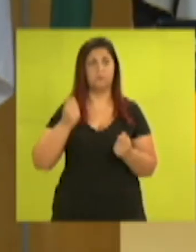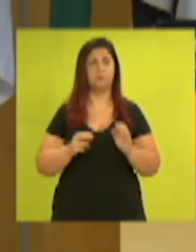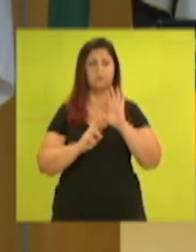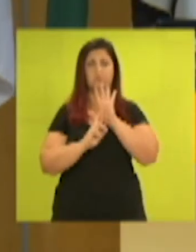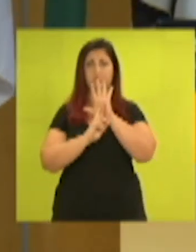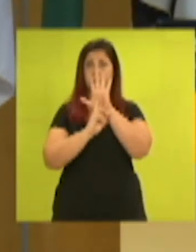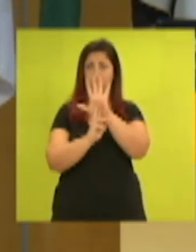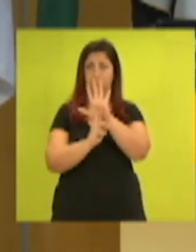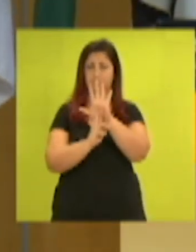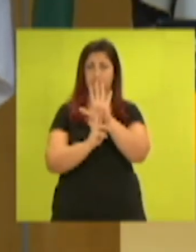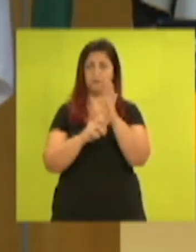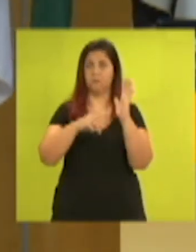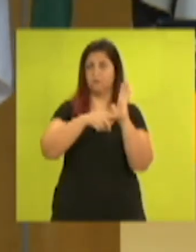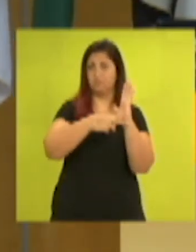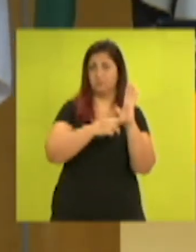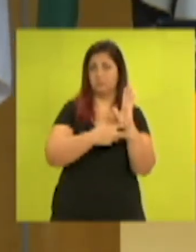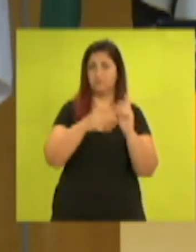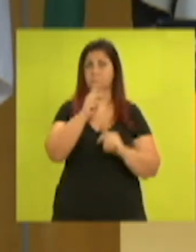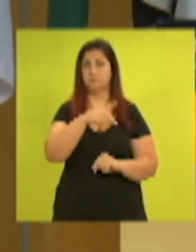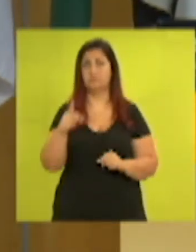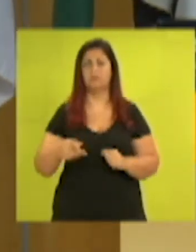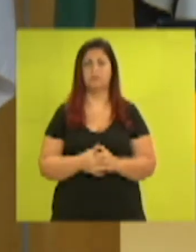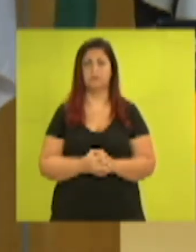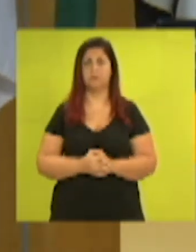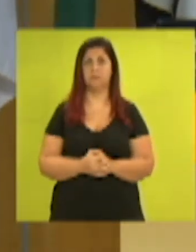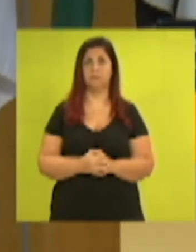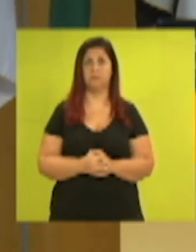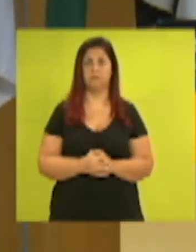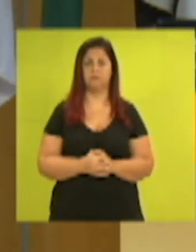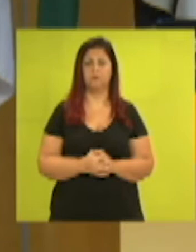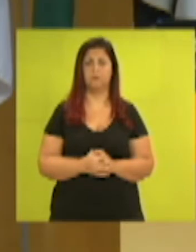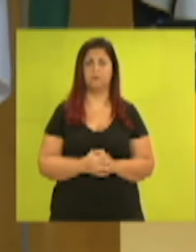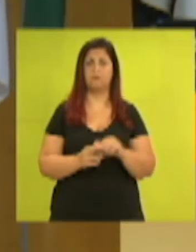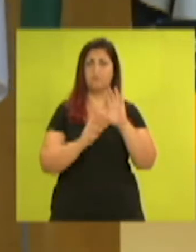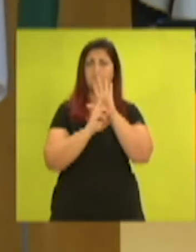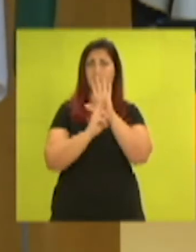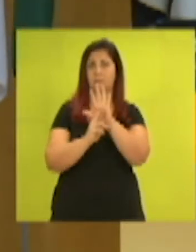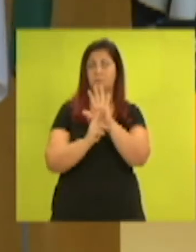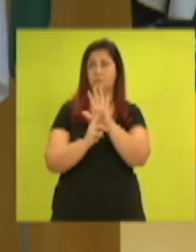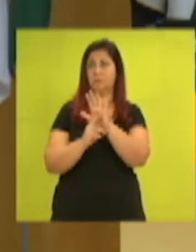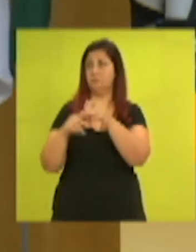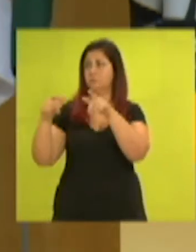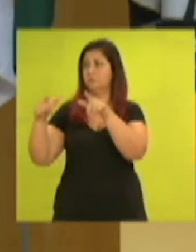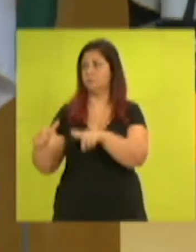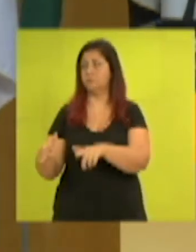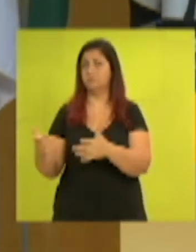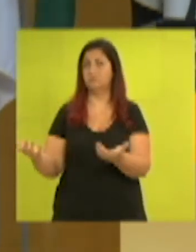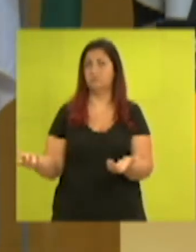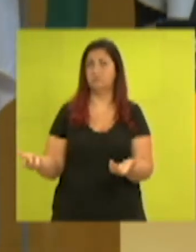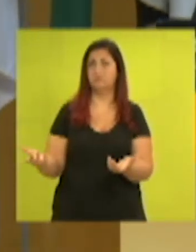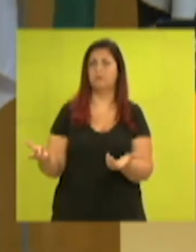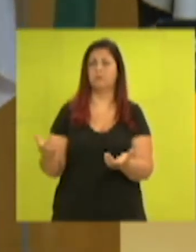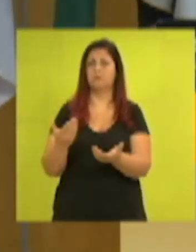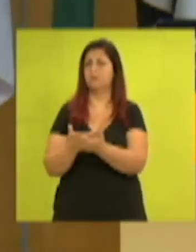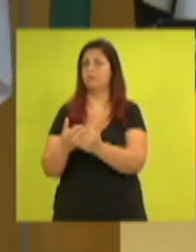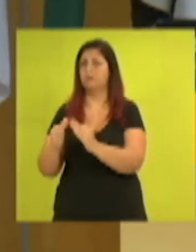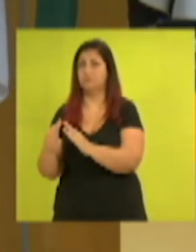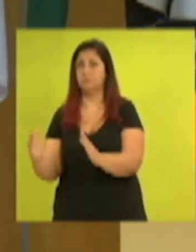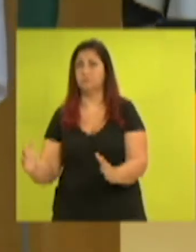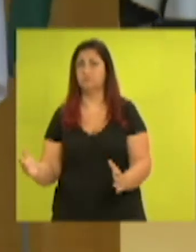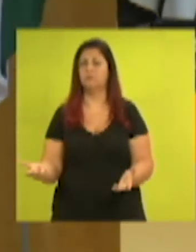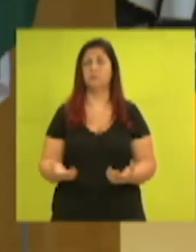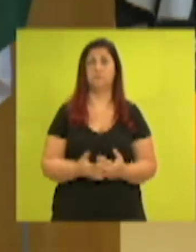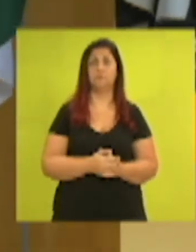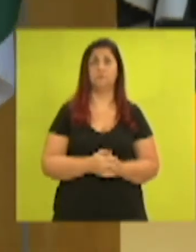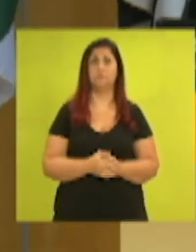sindicato dos professores, representam as instituições públicas, né, as creches, as